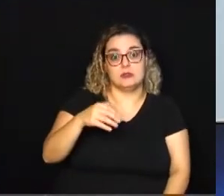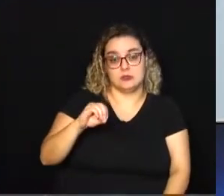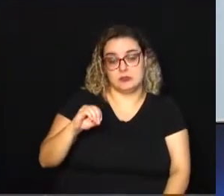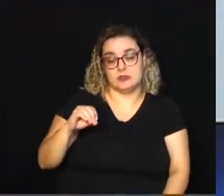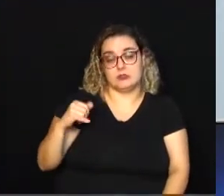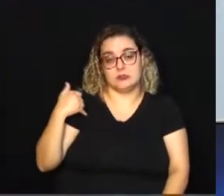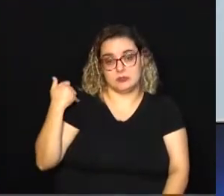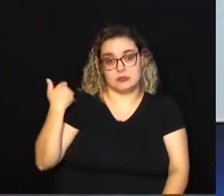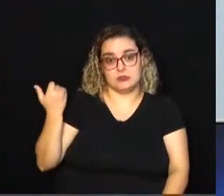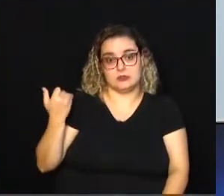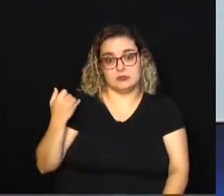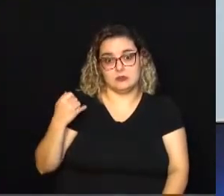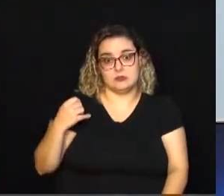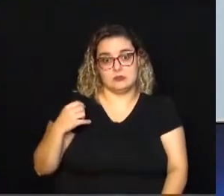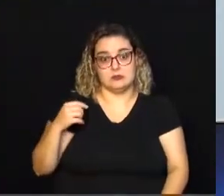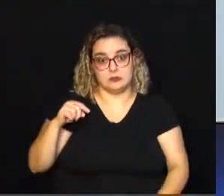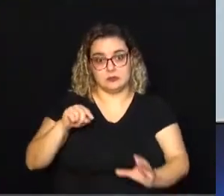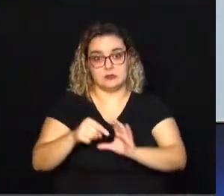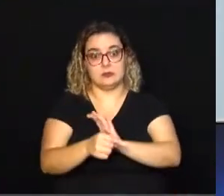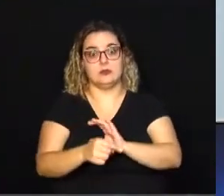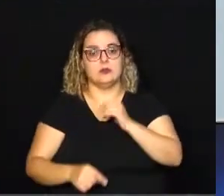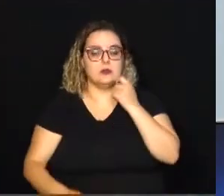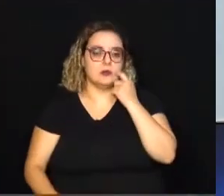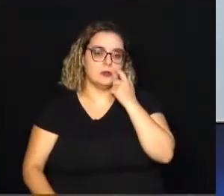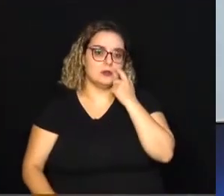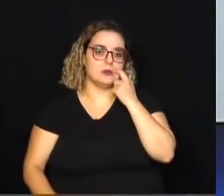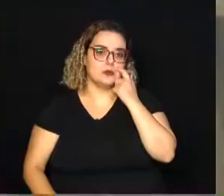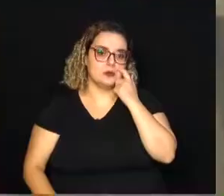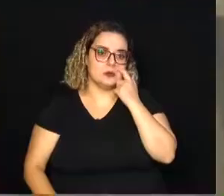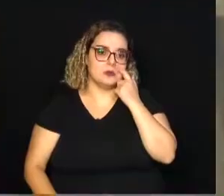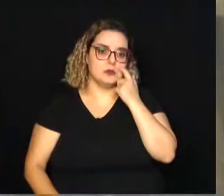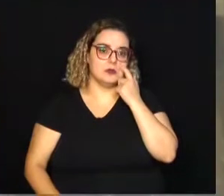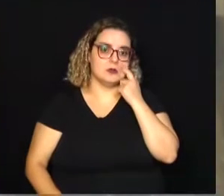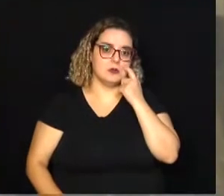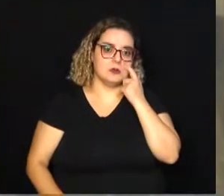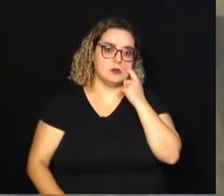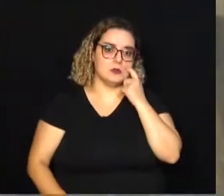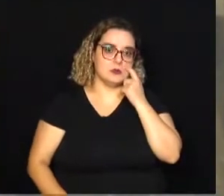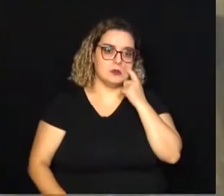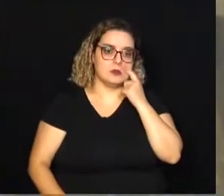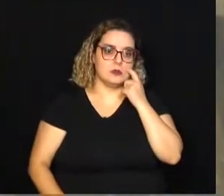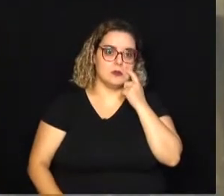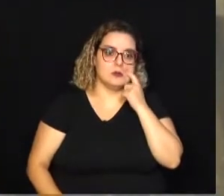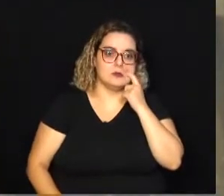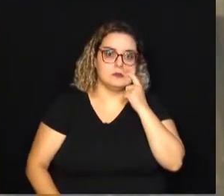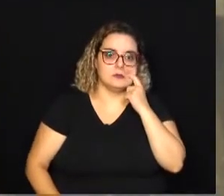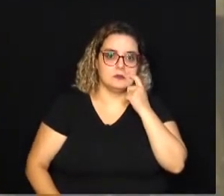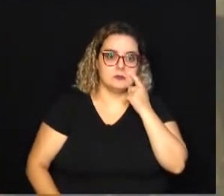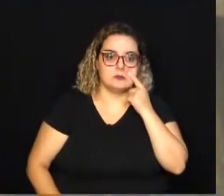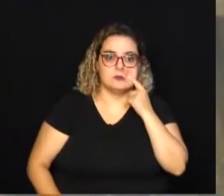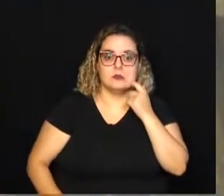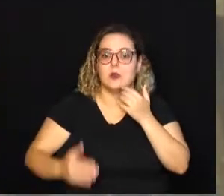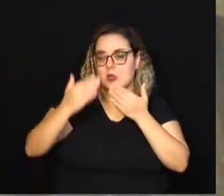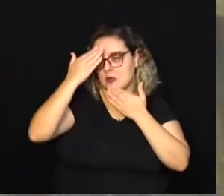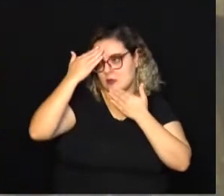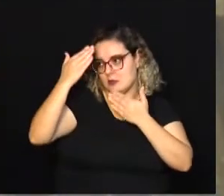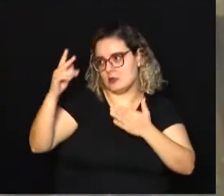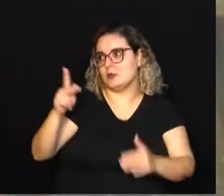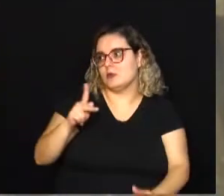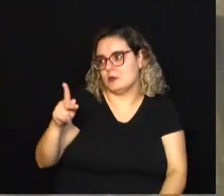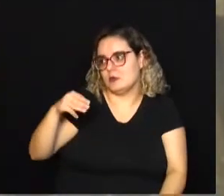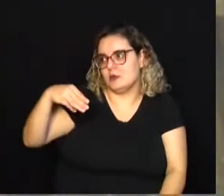vai se intensificar ainda mais, né? Eu acho que, primeiro, parabenizar, agradecer a presença, né, da professora